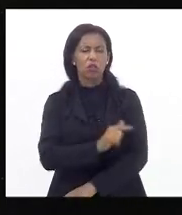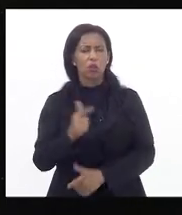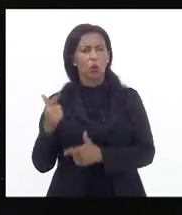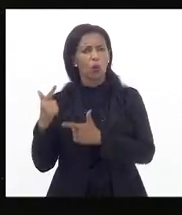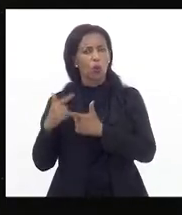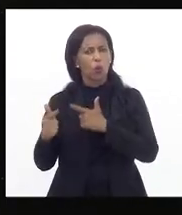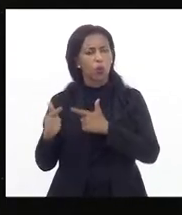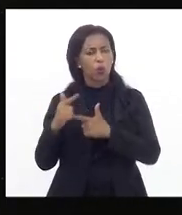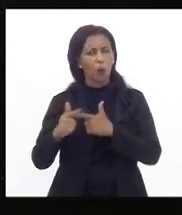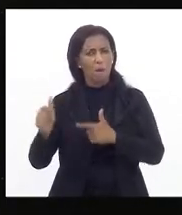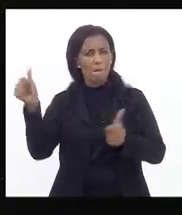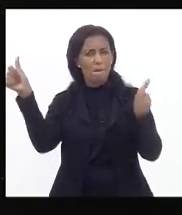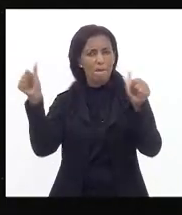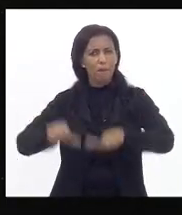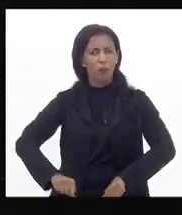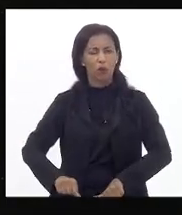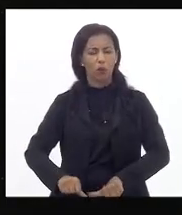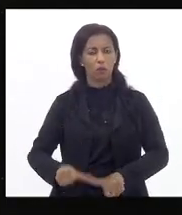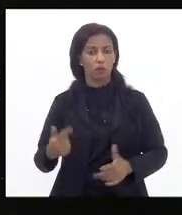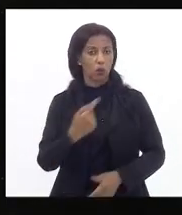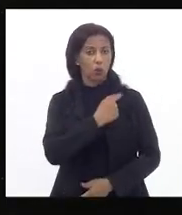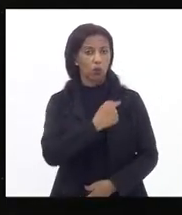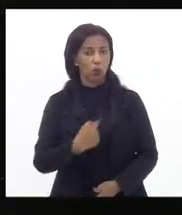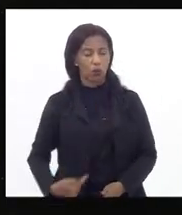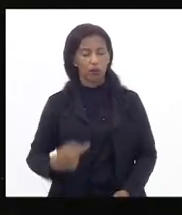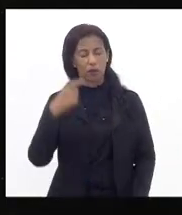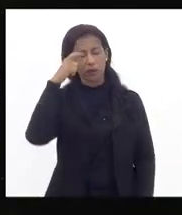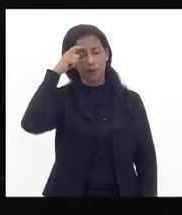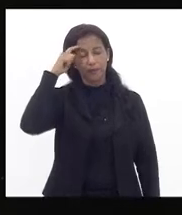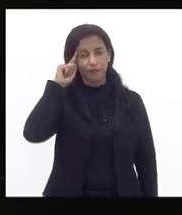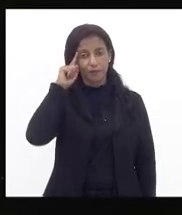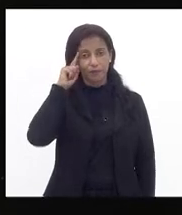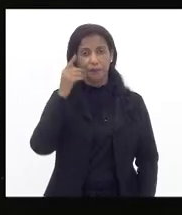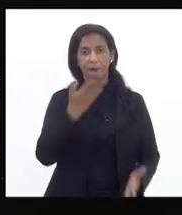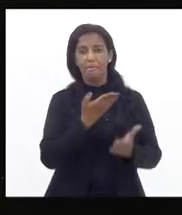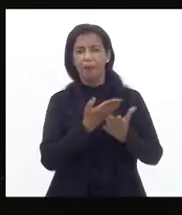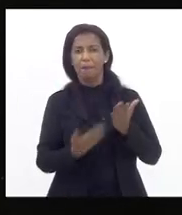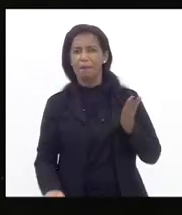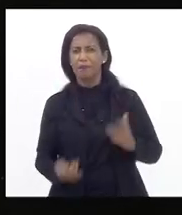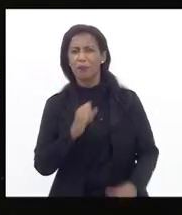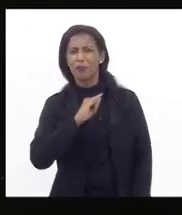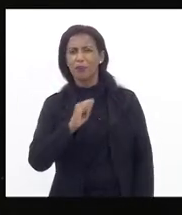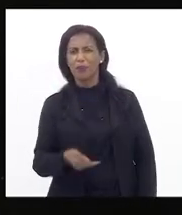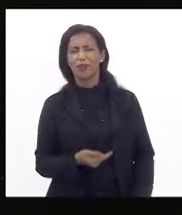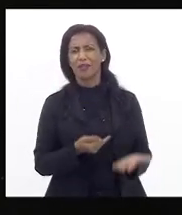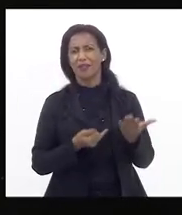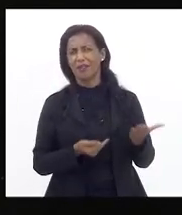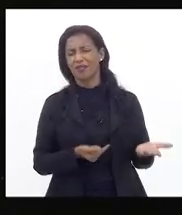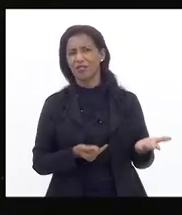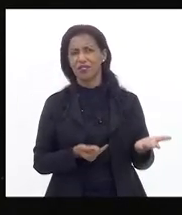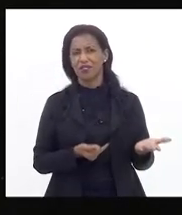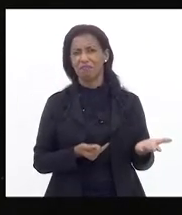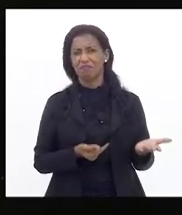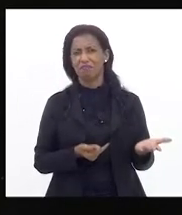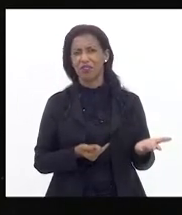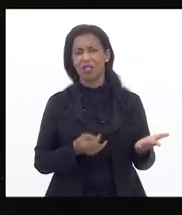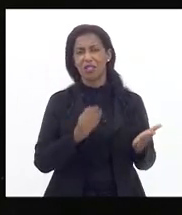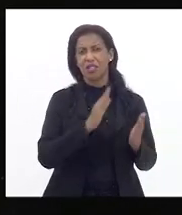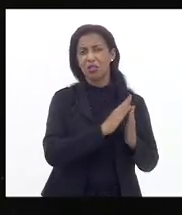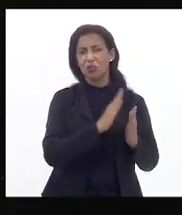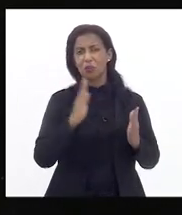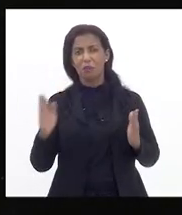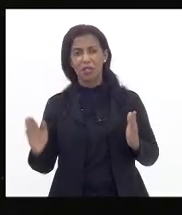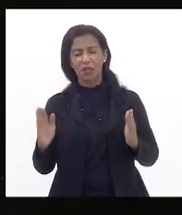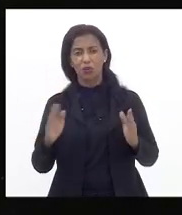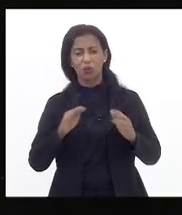numa situação ainda pior o governador Cláudio Castro perde a oportunidade de em período